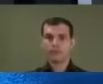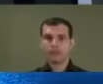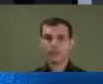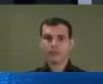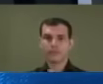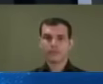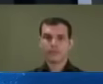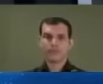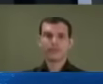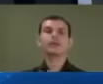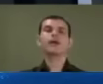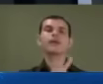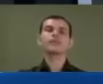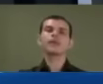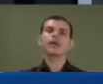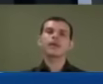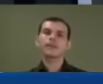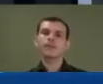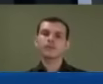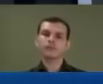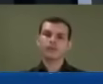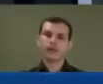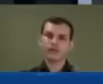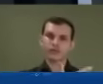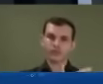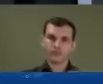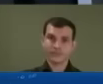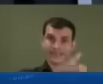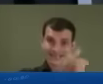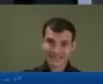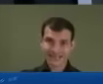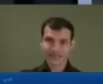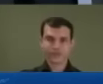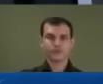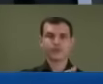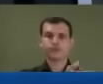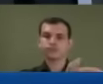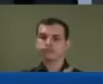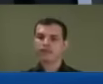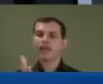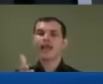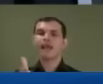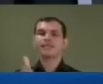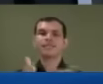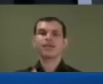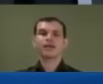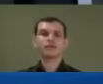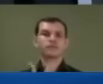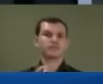A emenda constitucional foi aprovada em 2017. 2018 até 2022, não foi feita